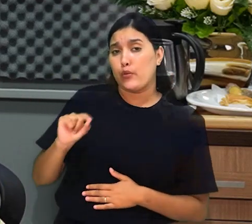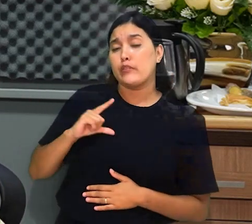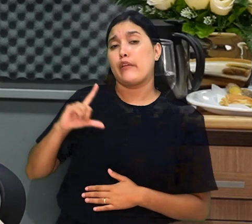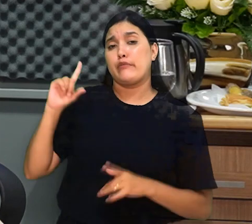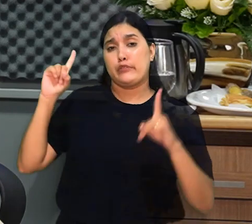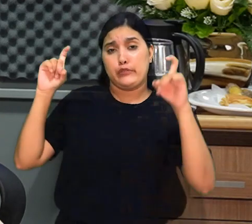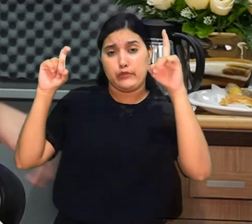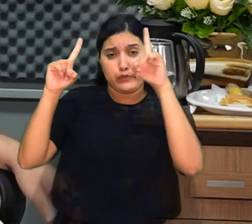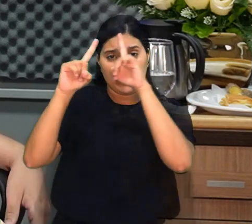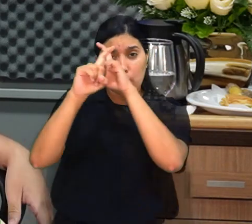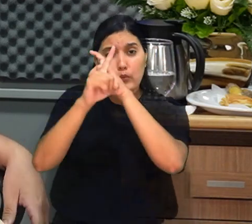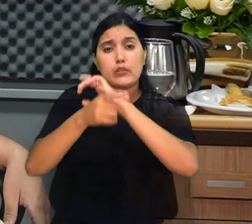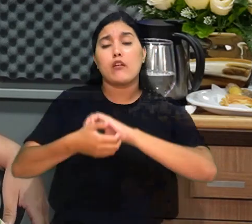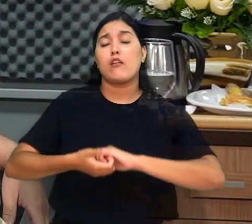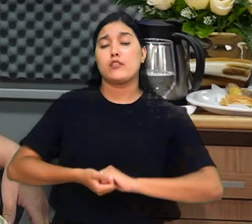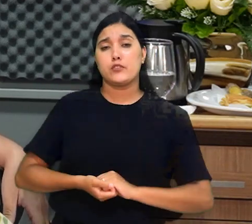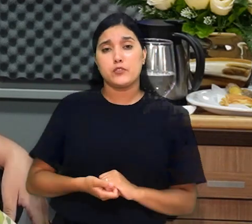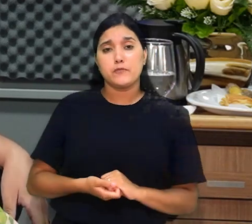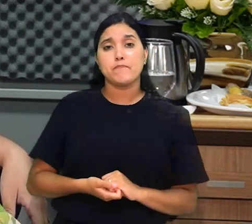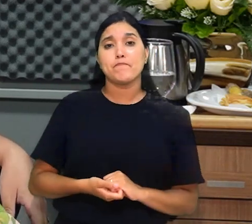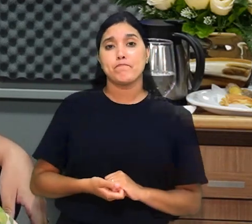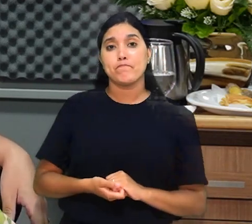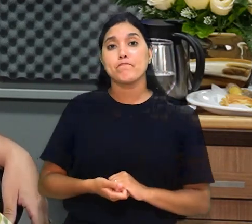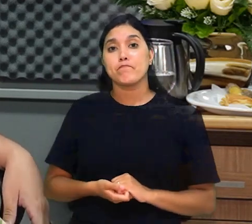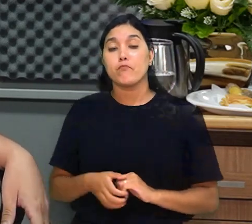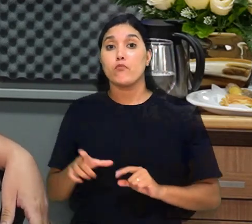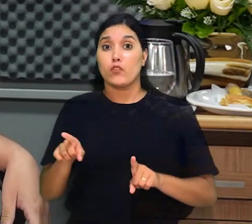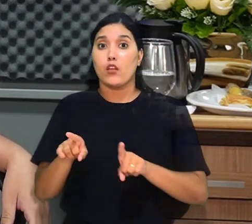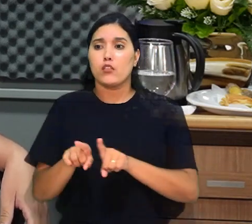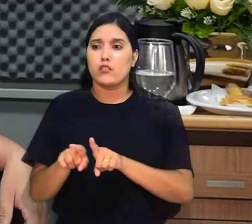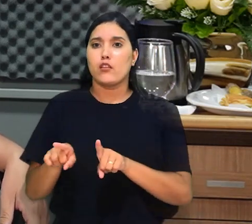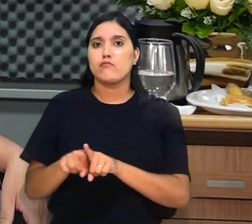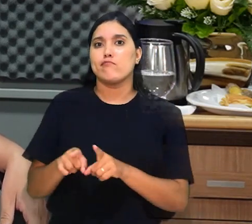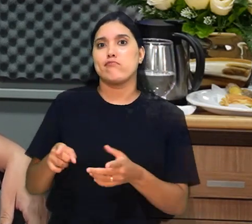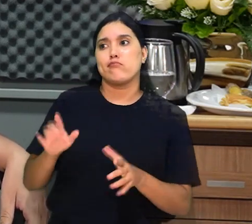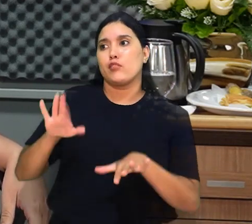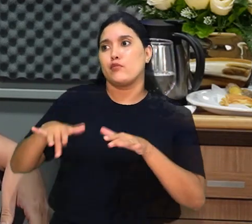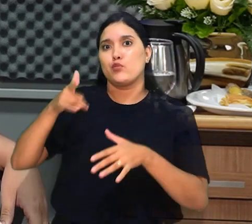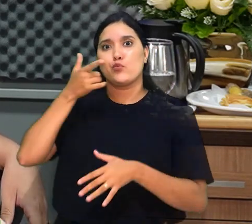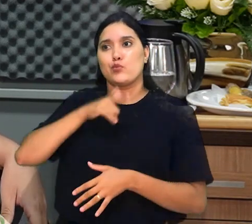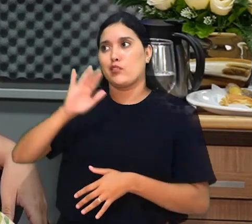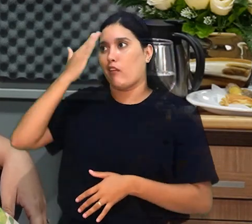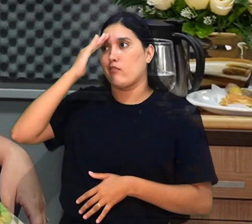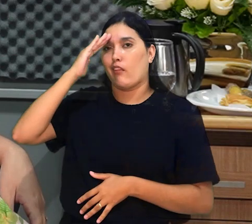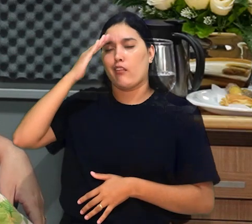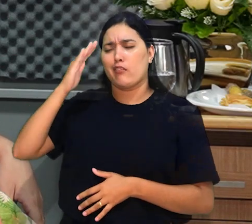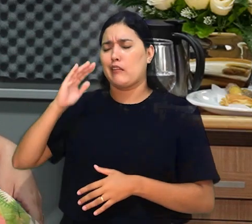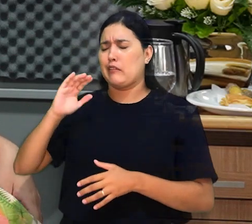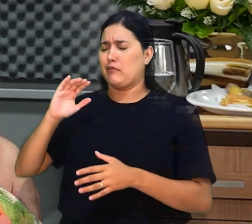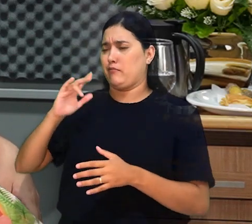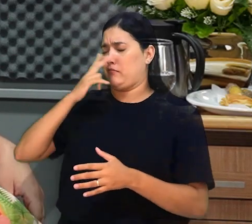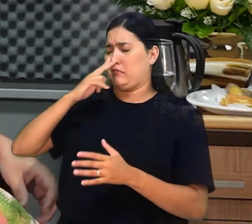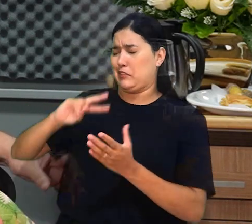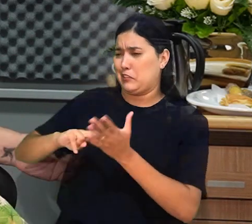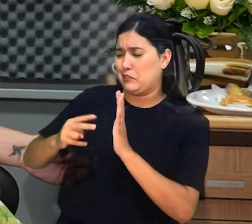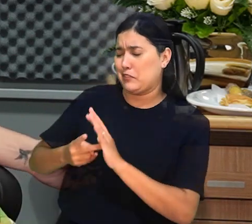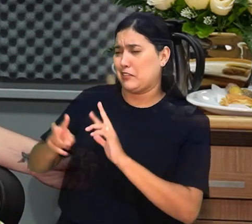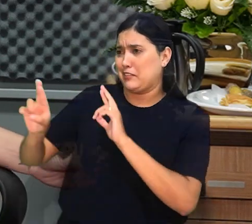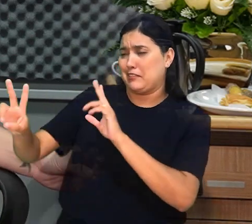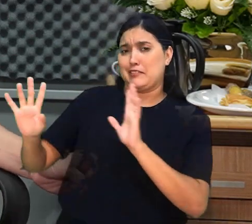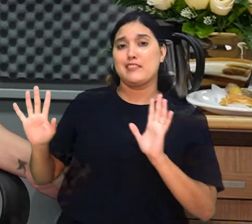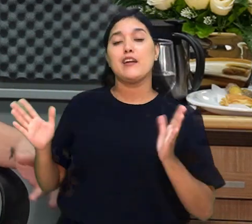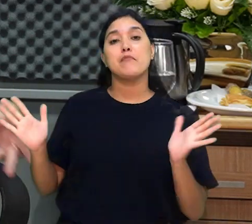gente poder, né, fluir o nosso relacionamento também, porque a gente passou por muitas dificuldades, né, teve